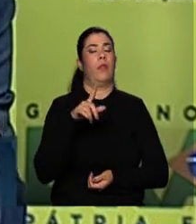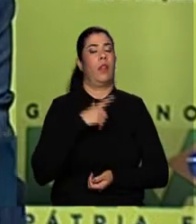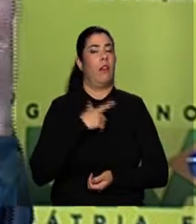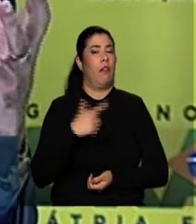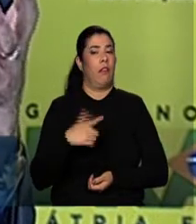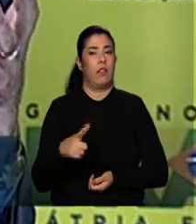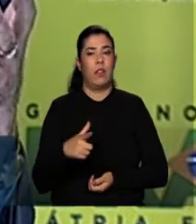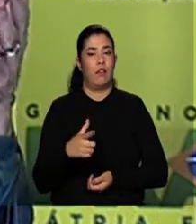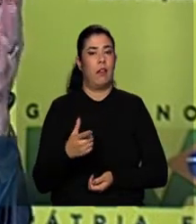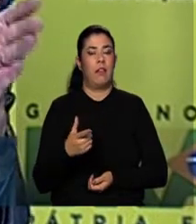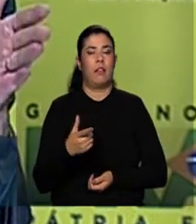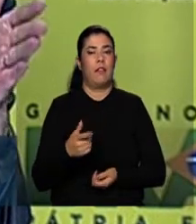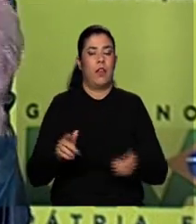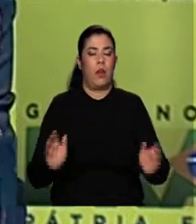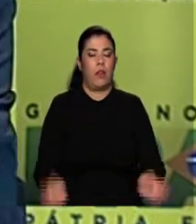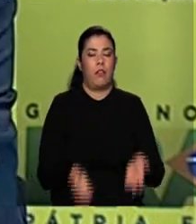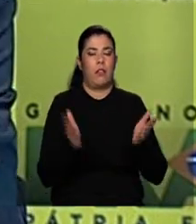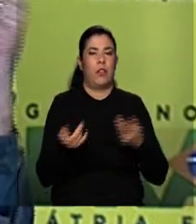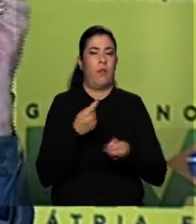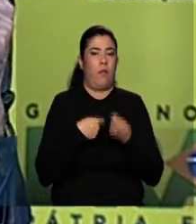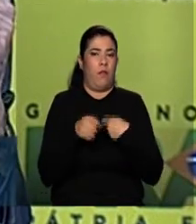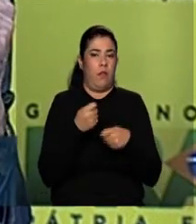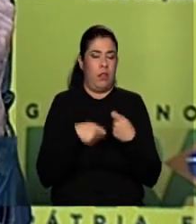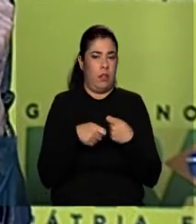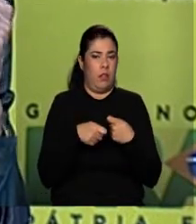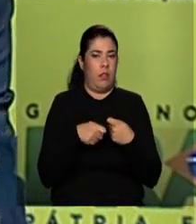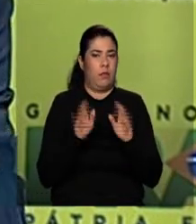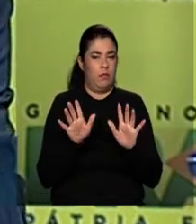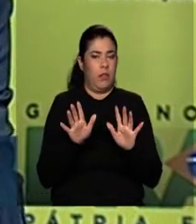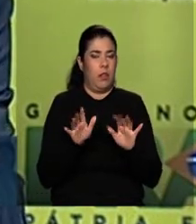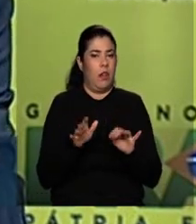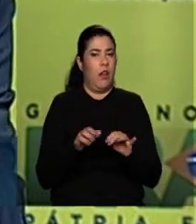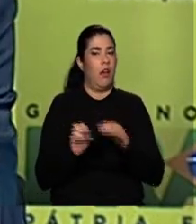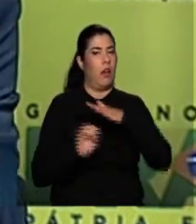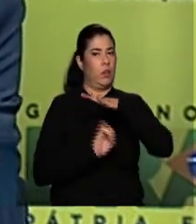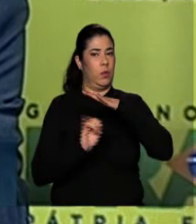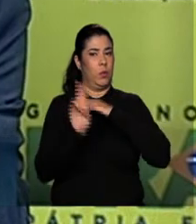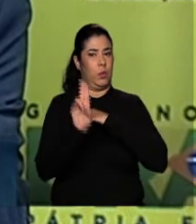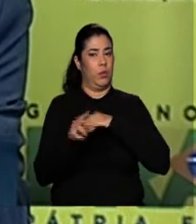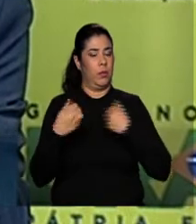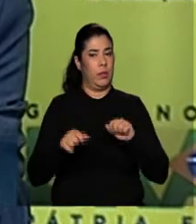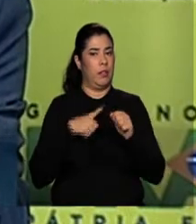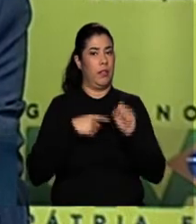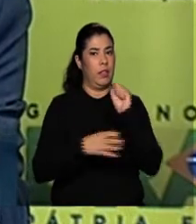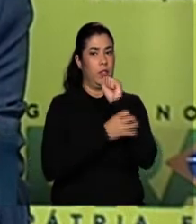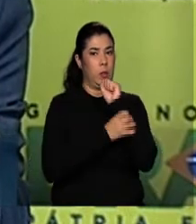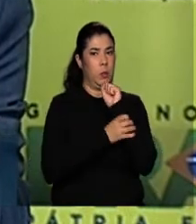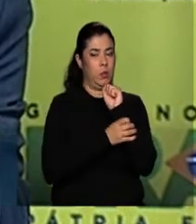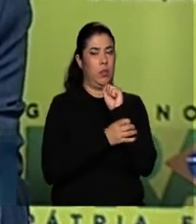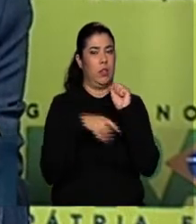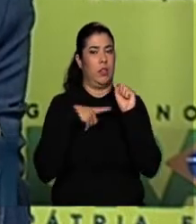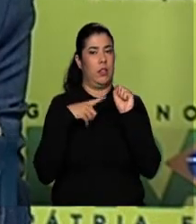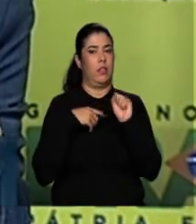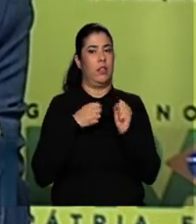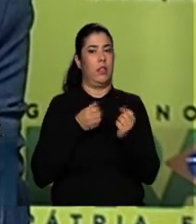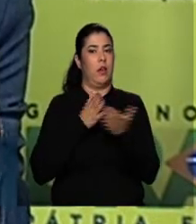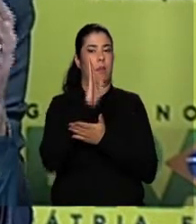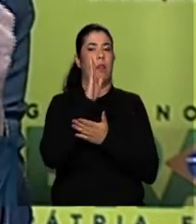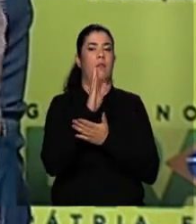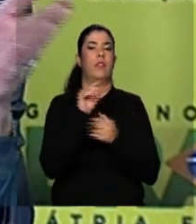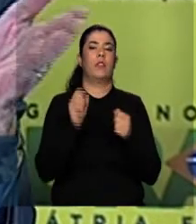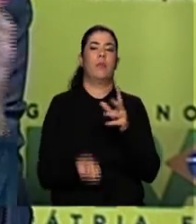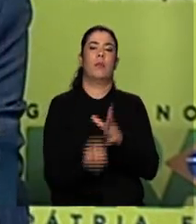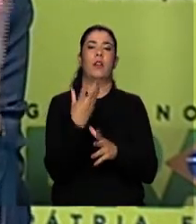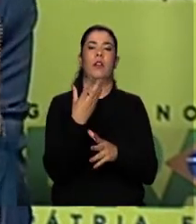darmos, não há incentivo para a instituição, o que tem é segurança. A instituição tem a segurança que ela vai ter uma autorização para fazer o curso ali,